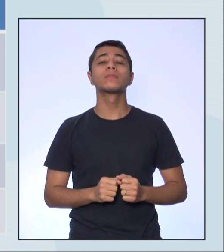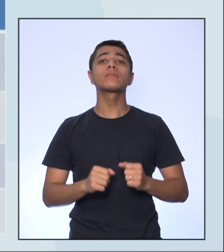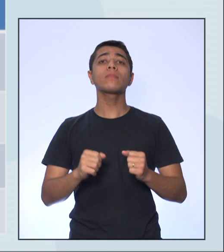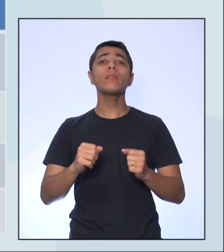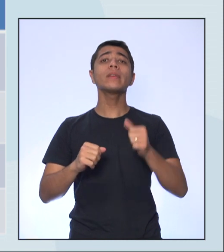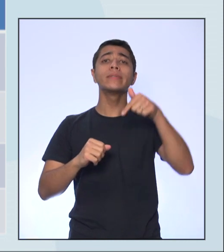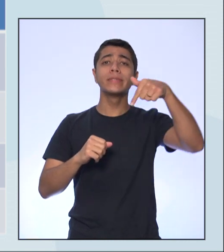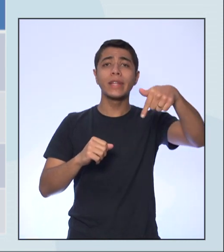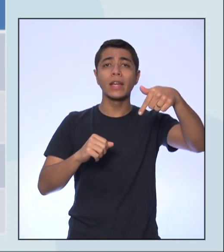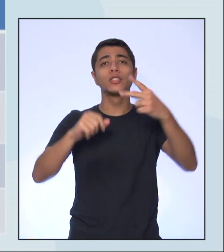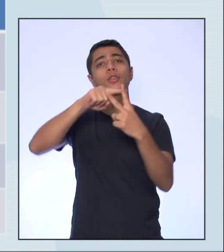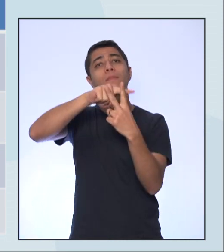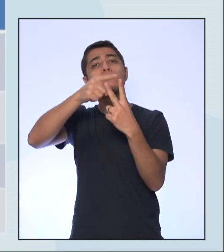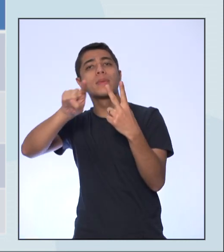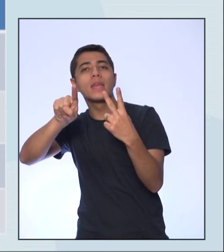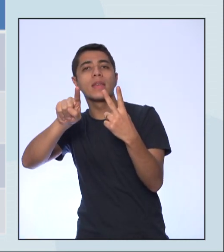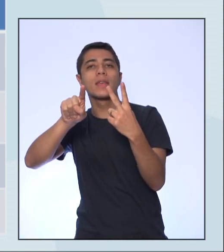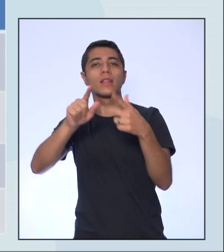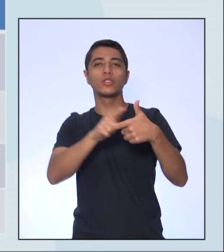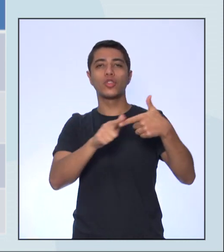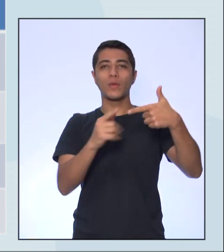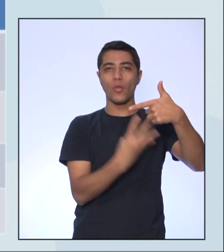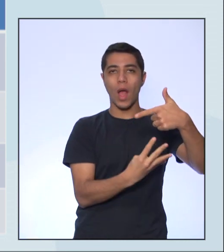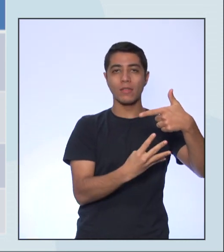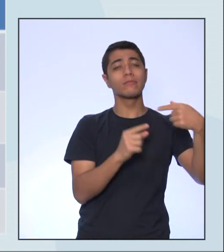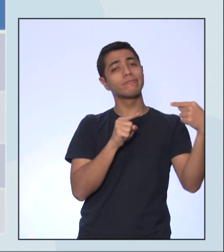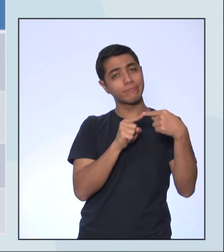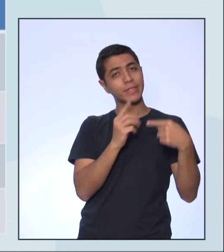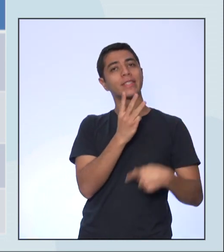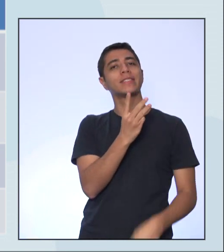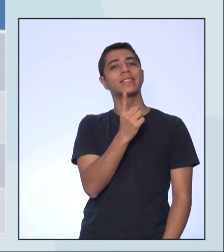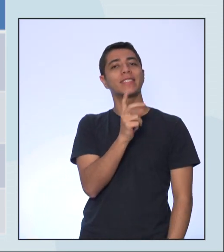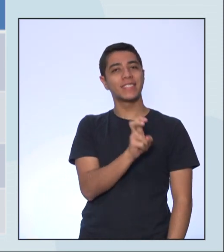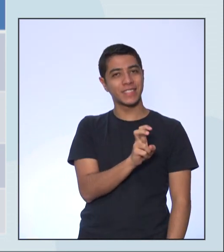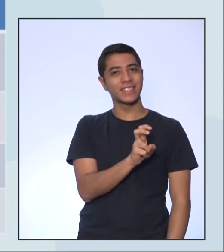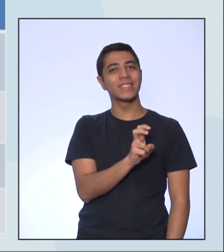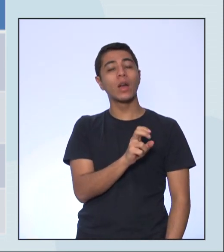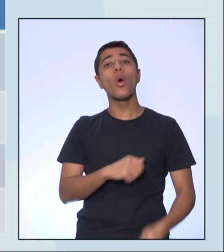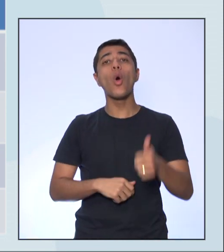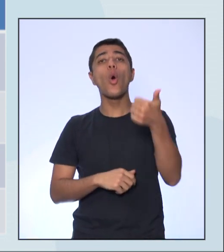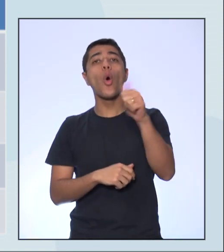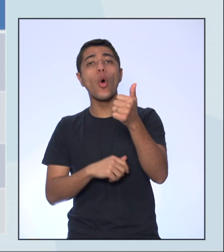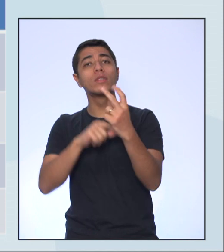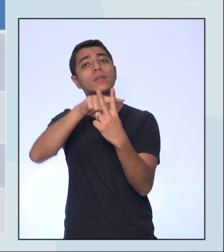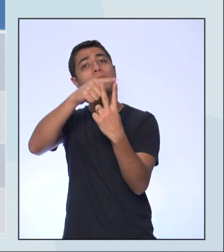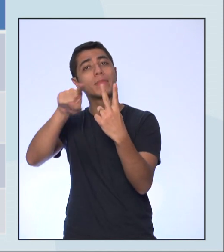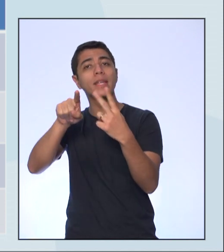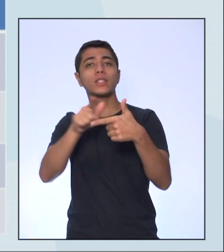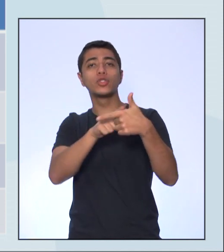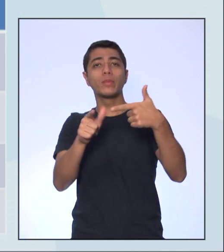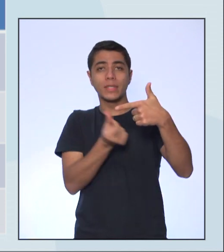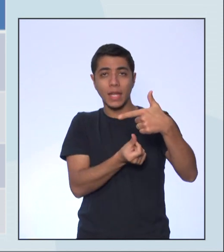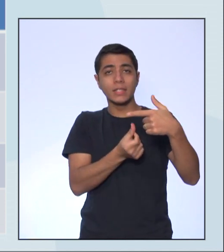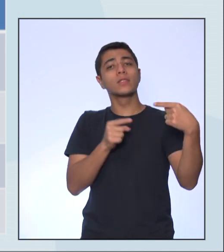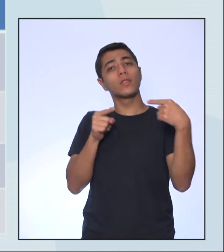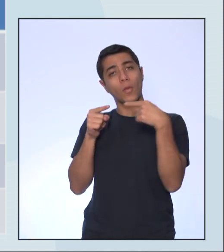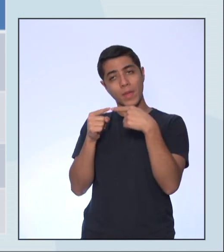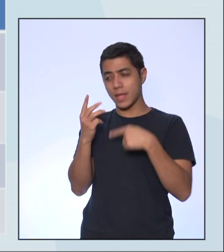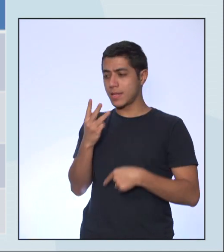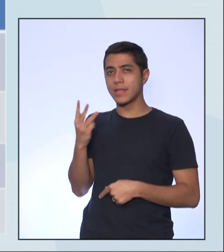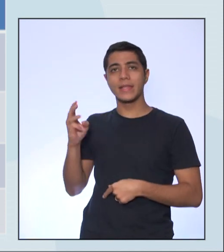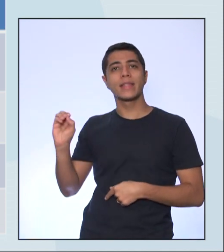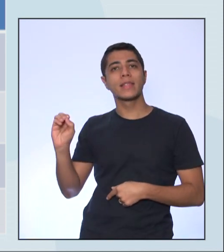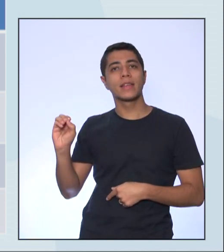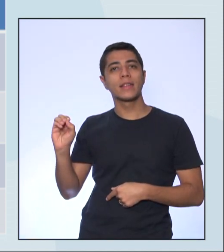pi sobre 4 do 315 e 11 pi sobre 6 do 330 e finalizando 2p aqui é uma